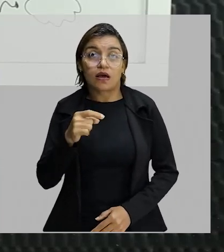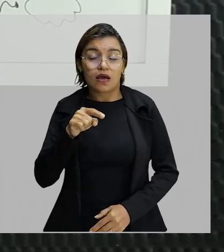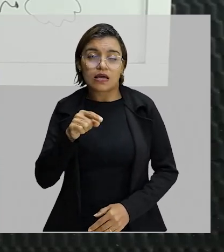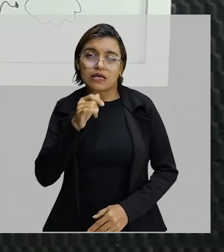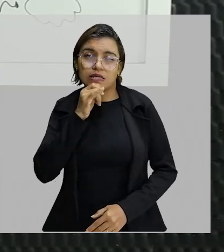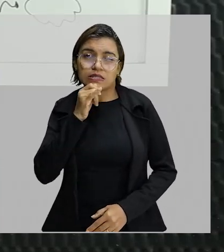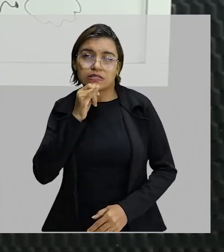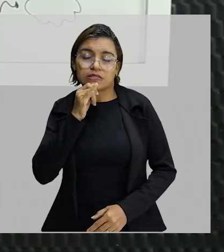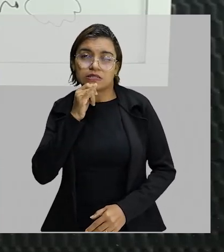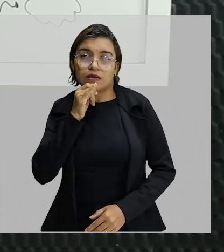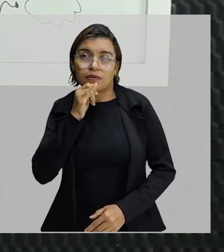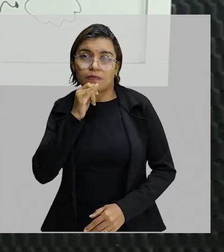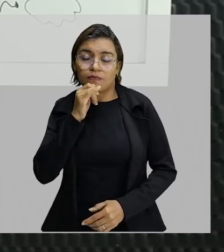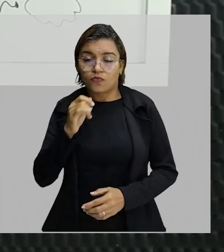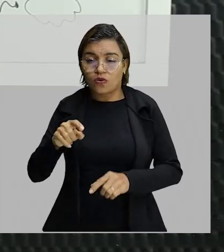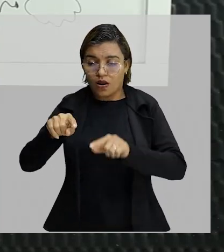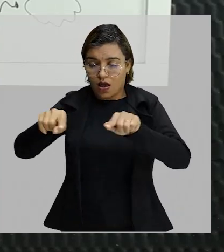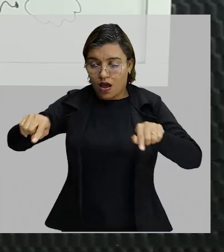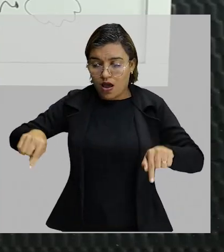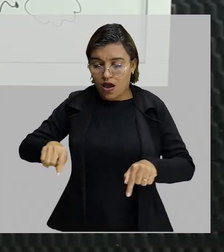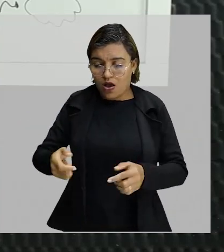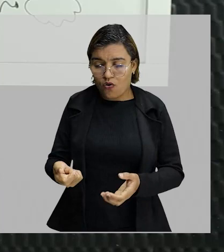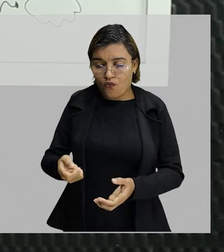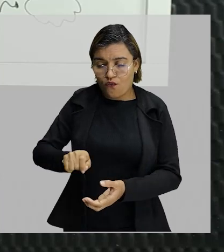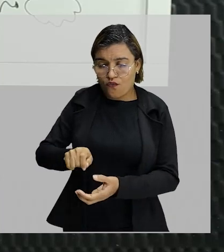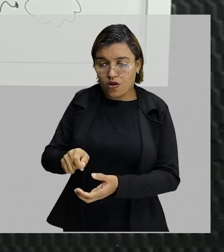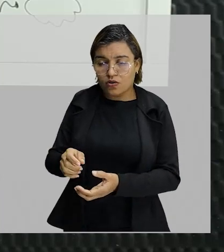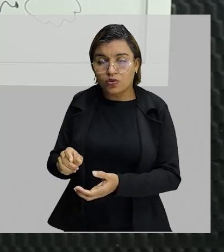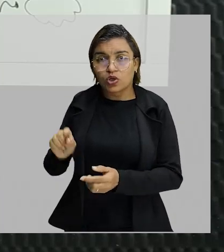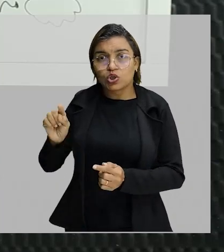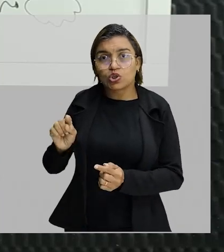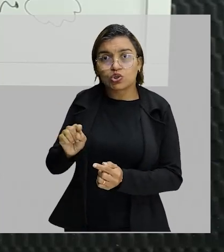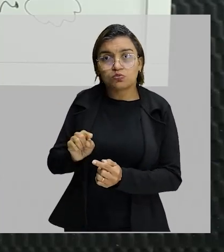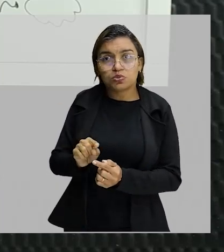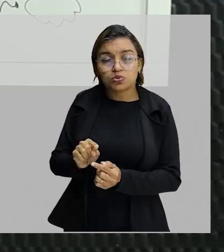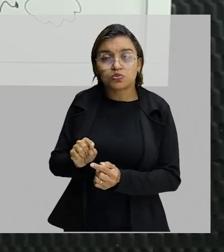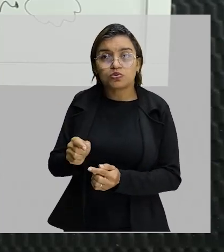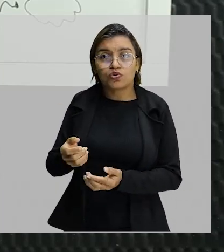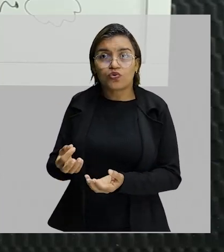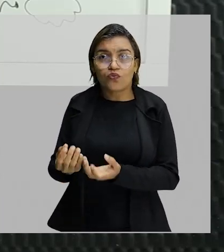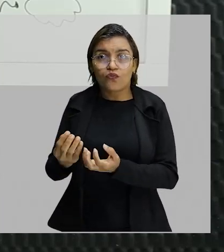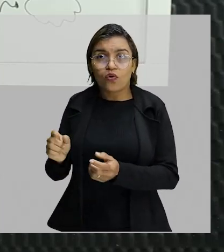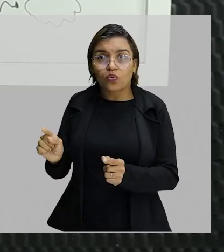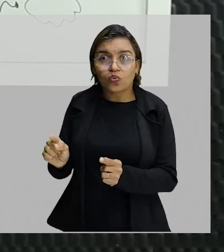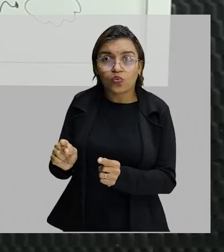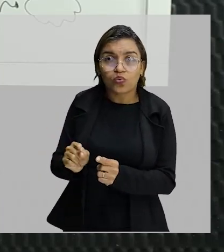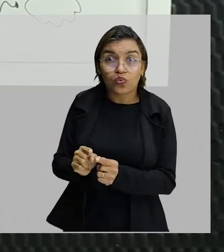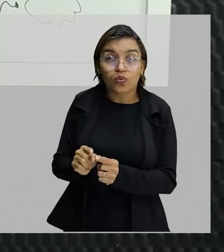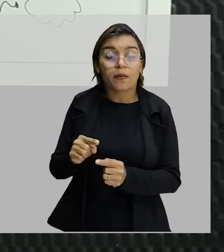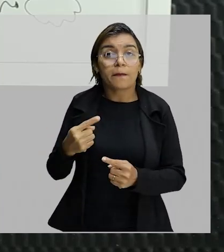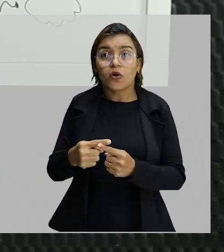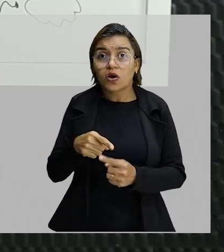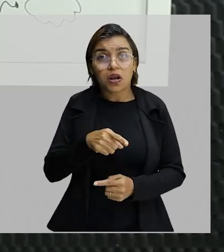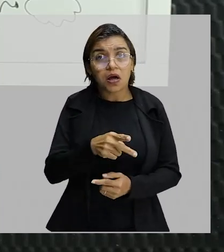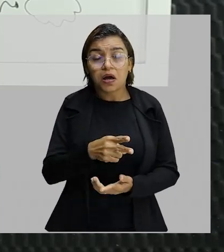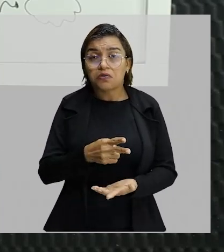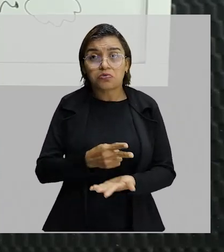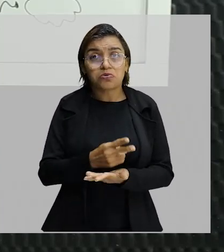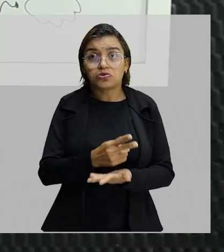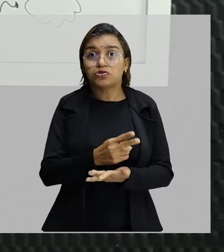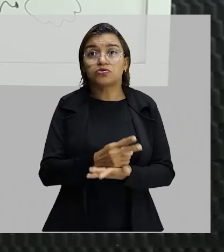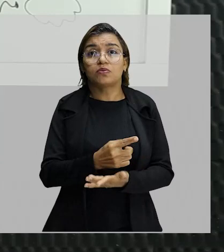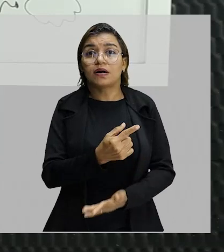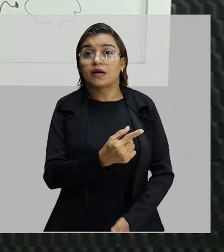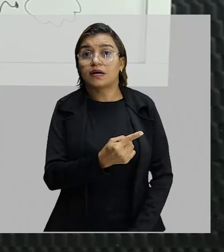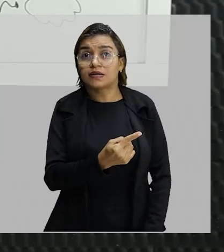a alimentação do fogo, não desligar, diminuir, colocar em fogo baixo, que ele vai continuar fervendo, porque ele já chegou àquela temperatura. Dali não vai aumentar mais para